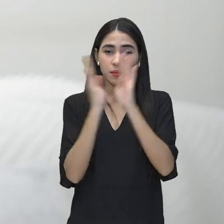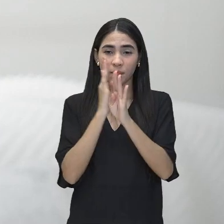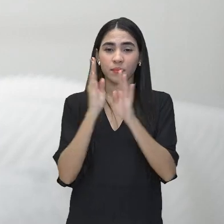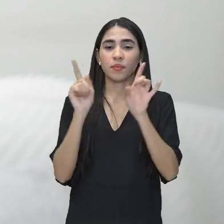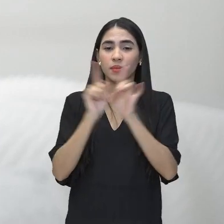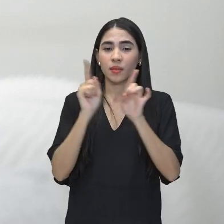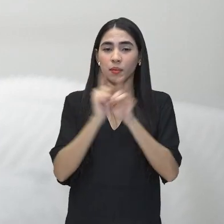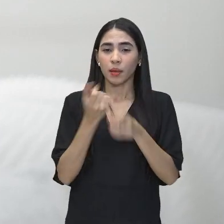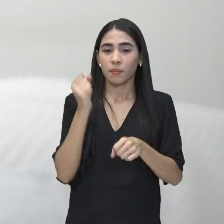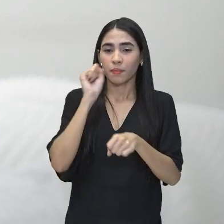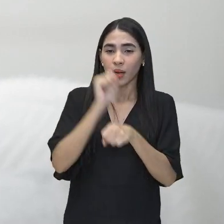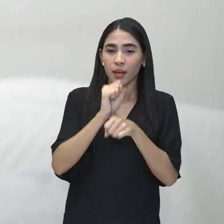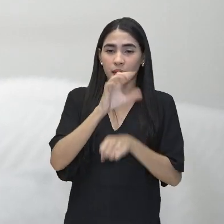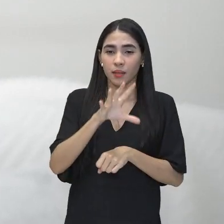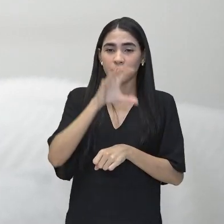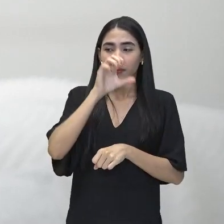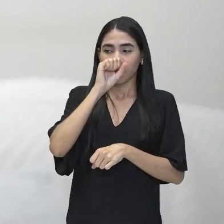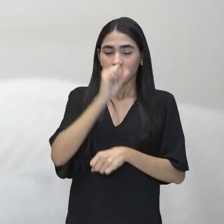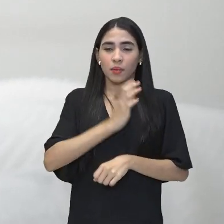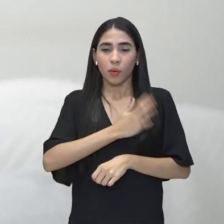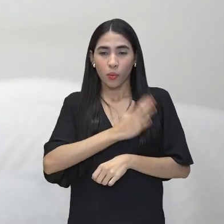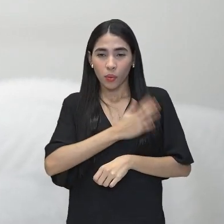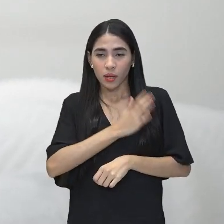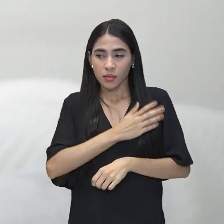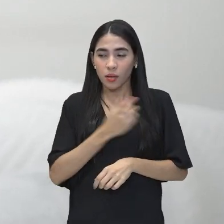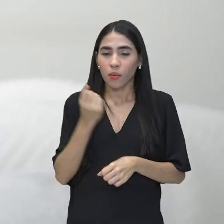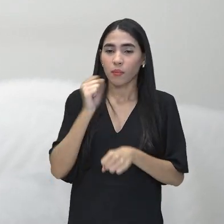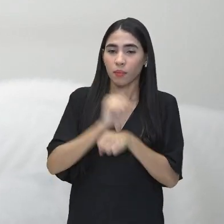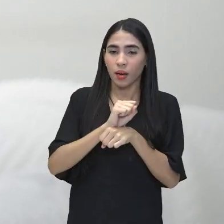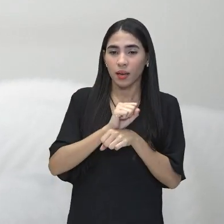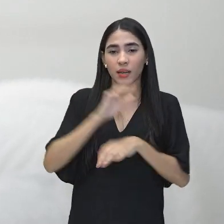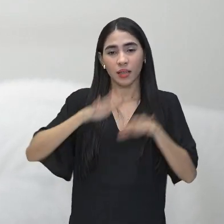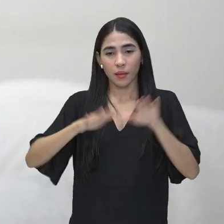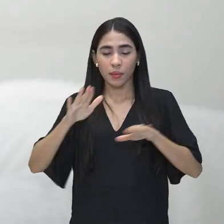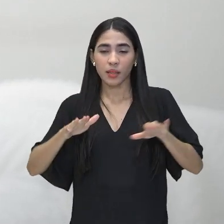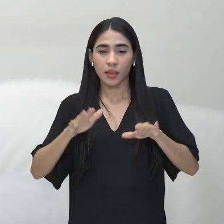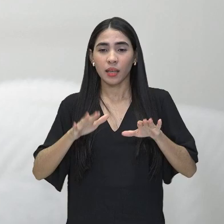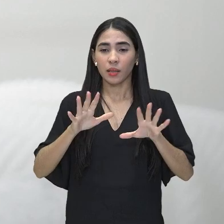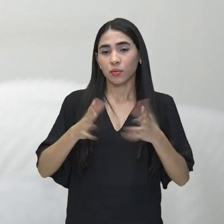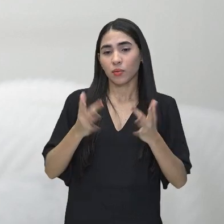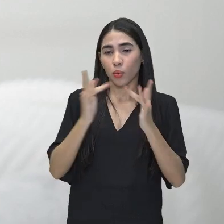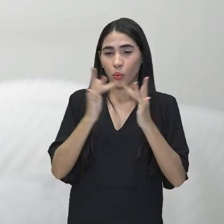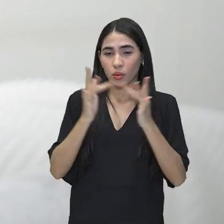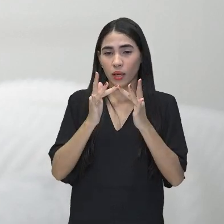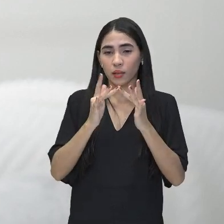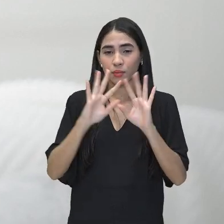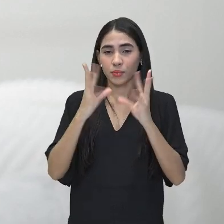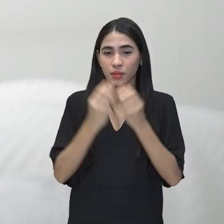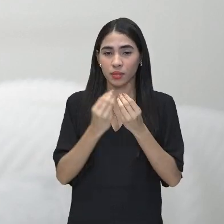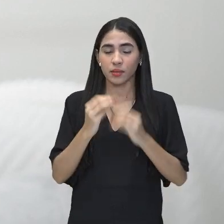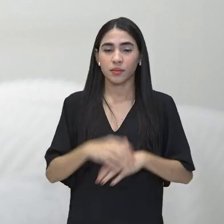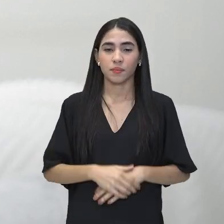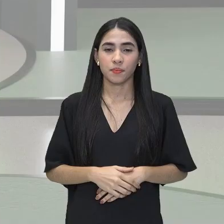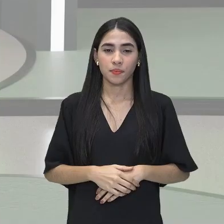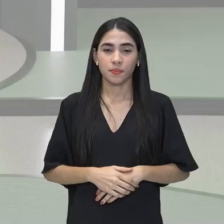parada respiratória em doses letais, dependendo do tamanho da dose absorvida.